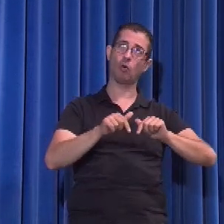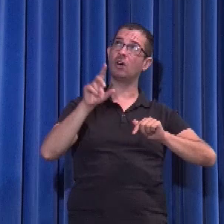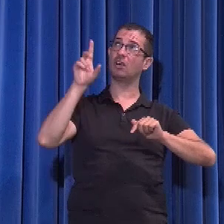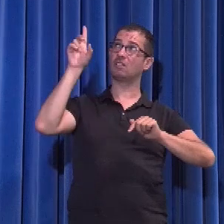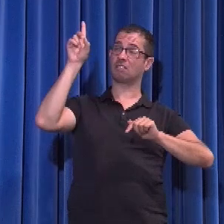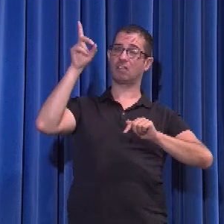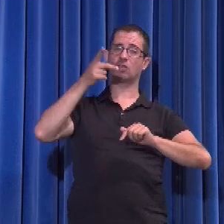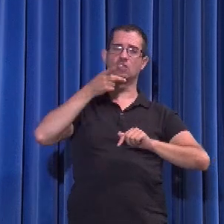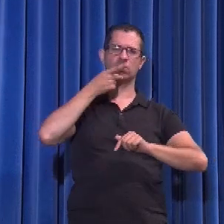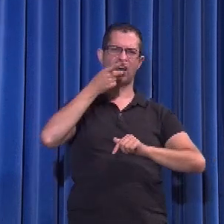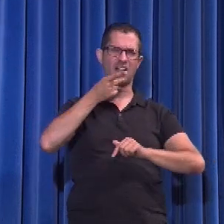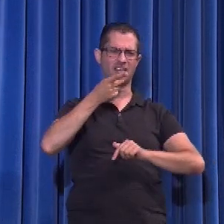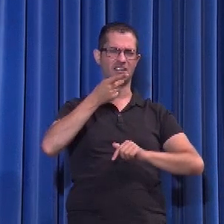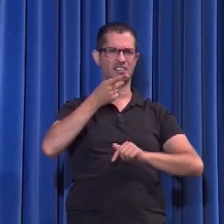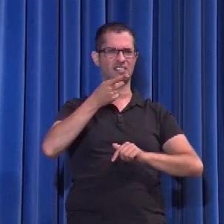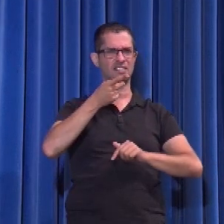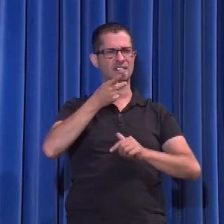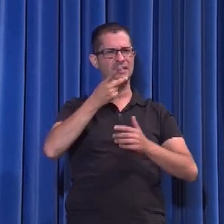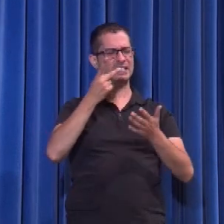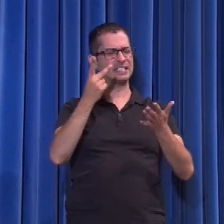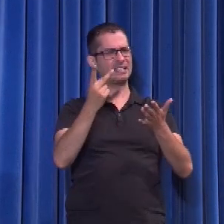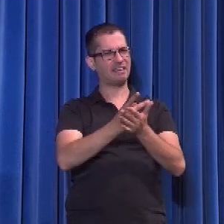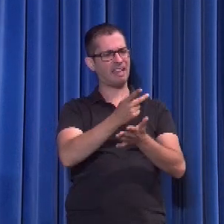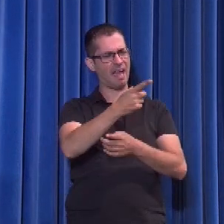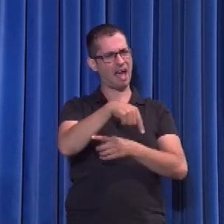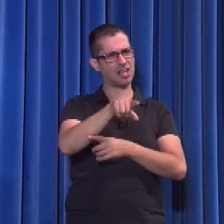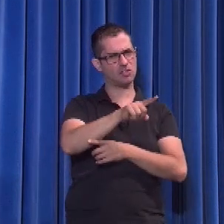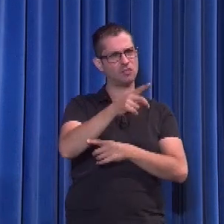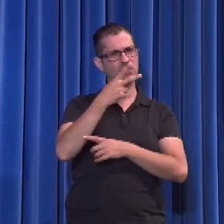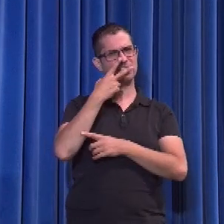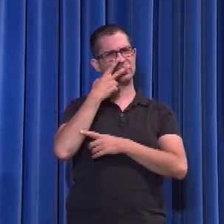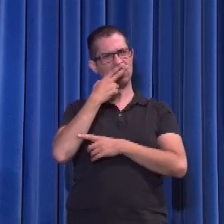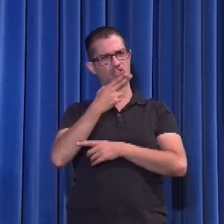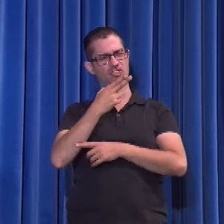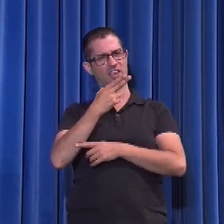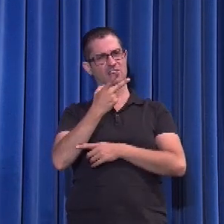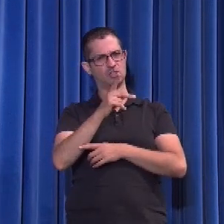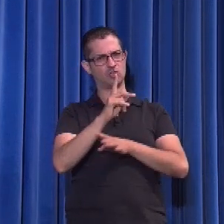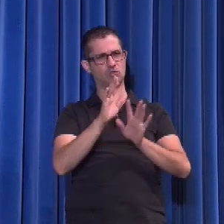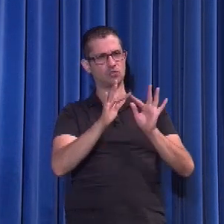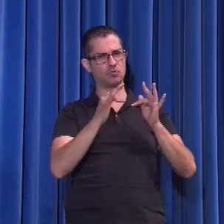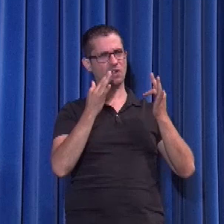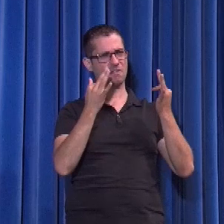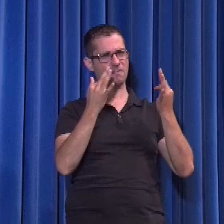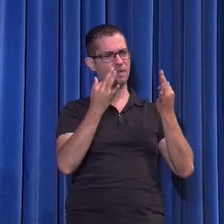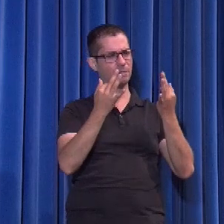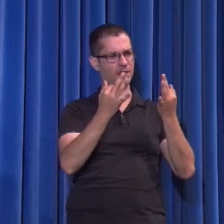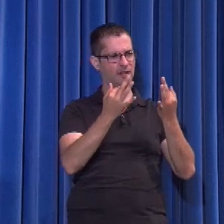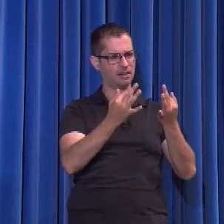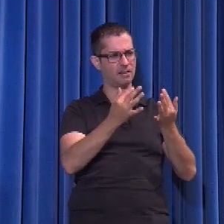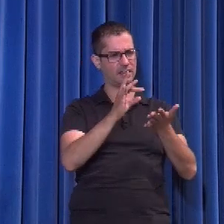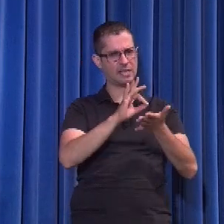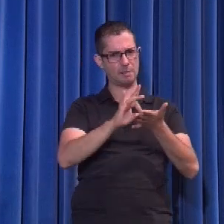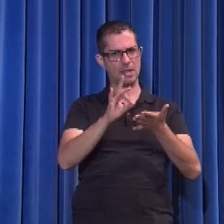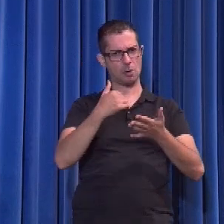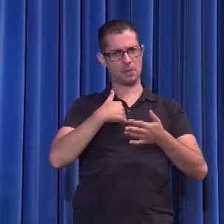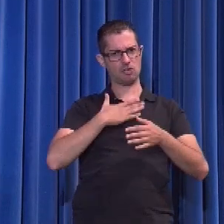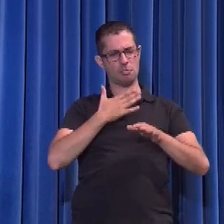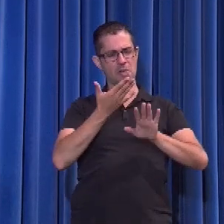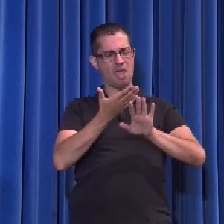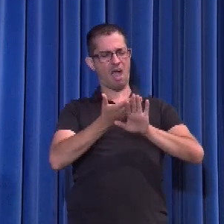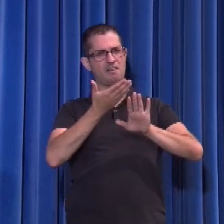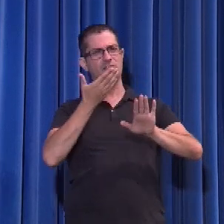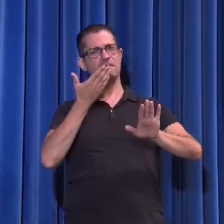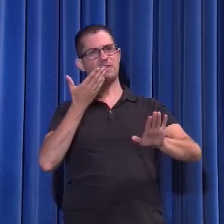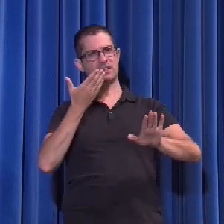Senhor, que injustiça acharam vossos pais em mim, para de mim se afastarem, indo após a